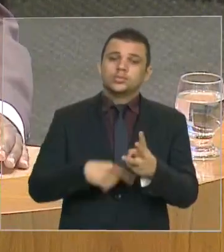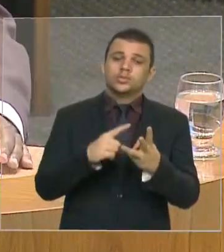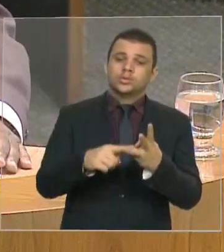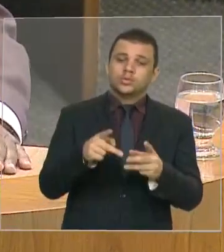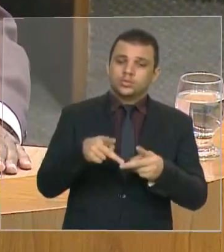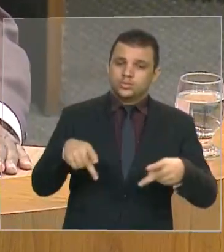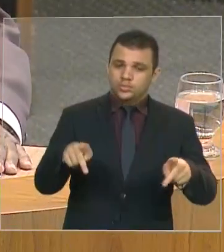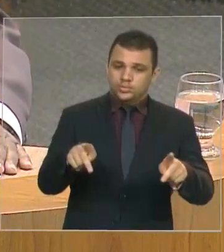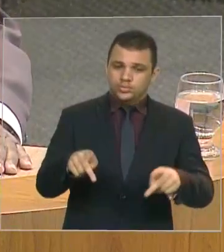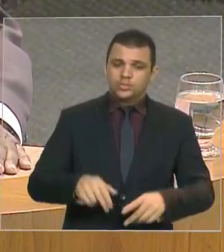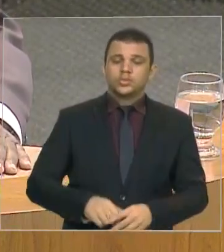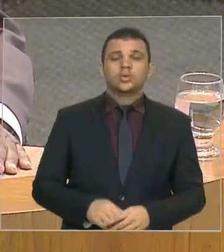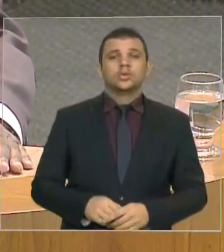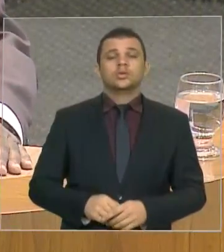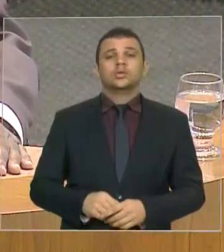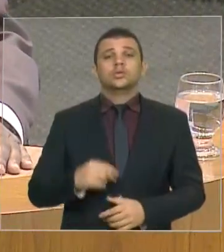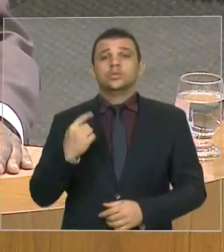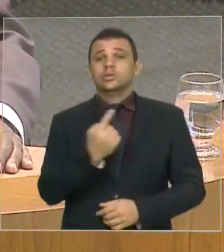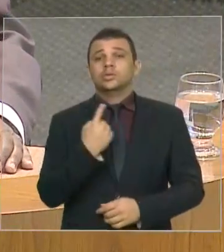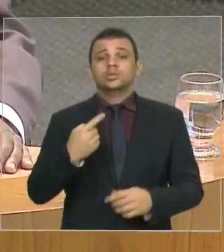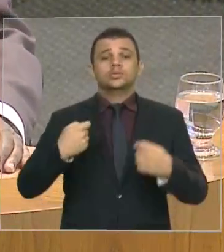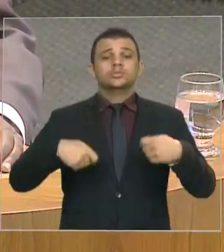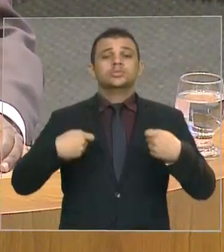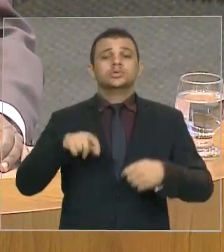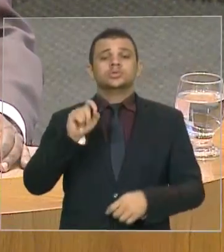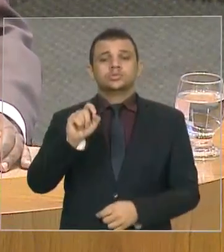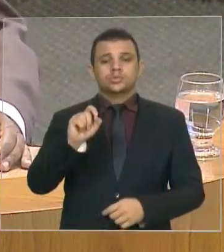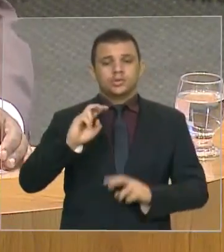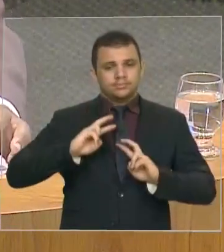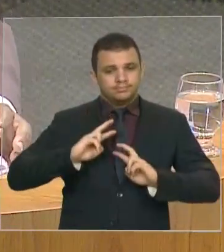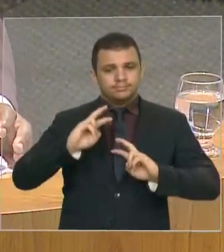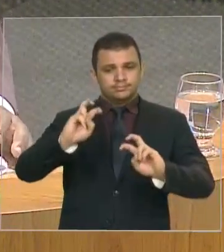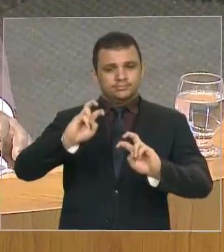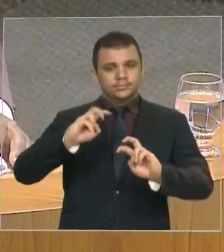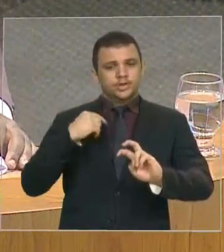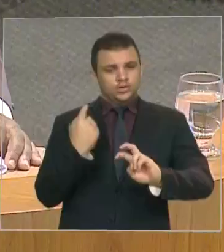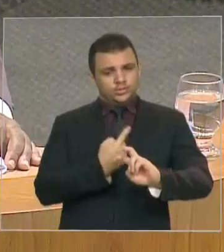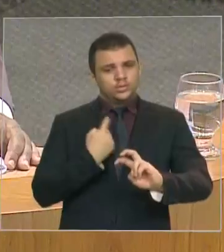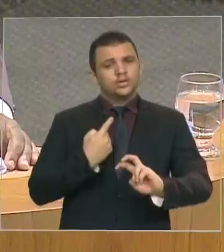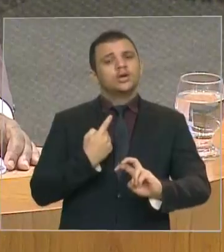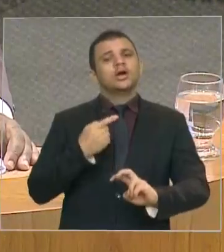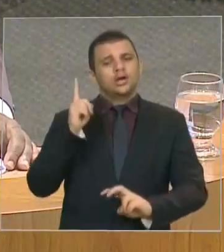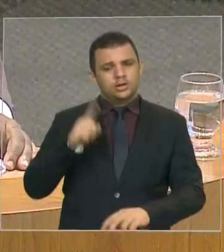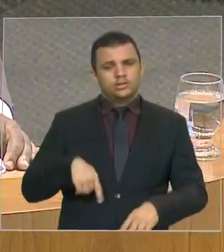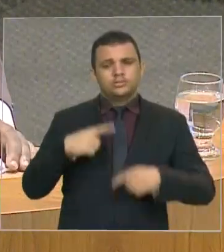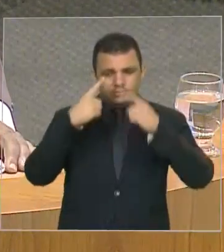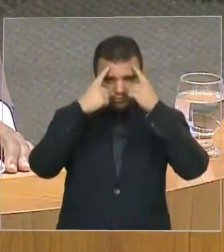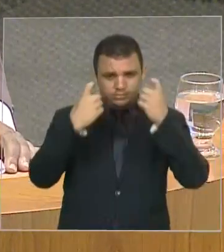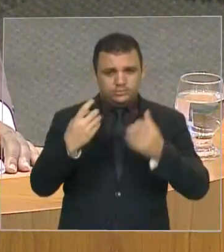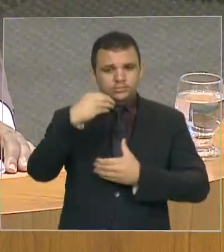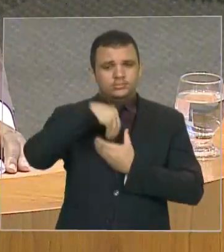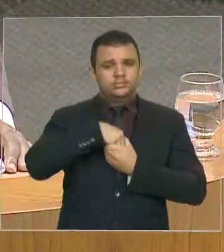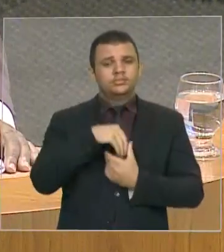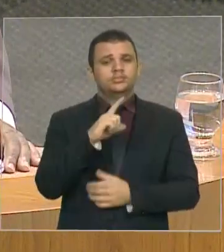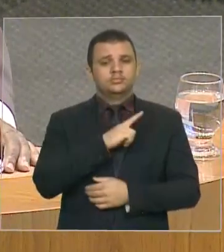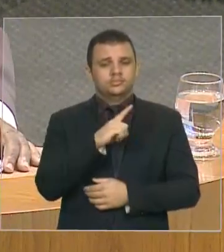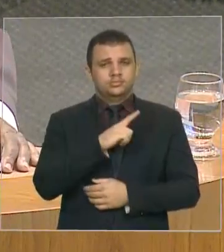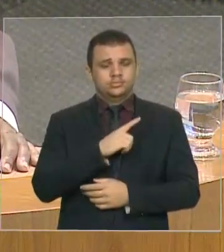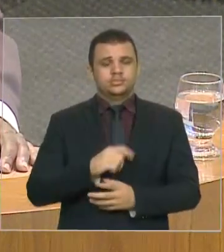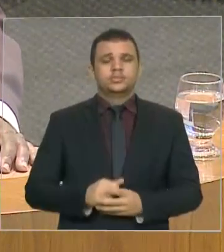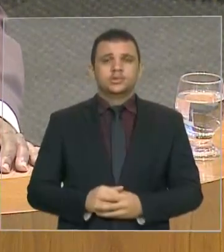nos reconhecer como pessoas violentas. Historicamente, a nossa sociedade